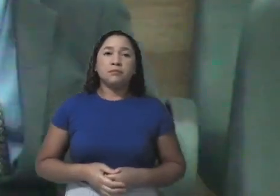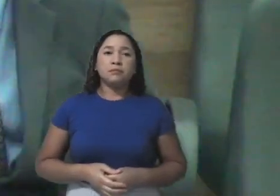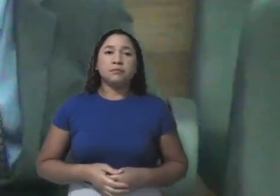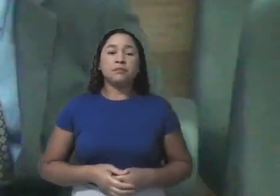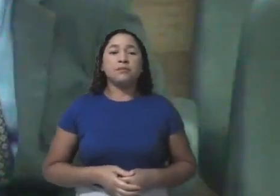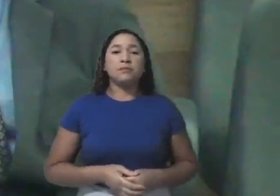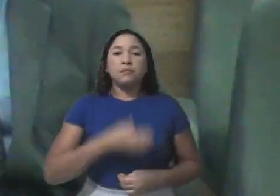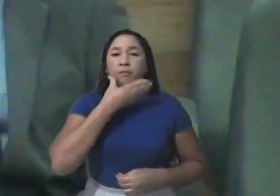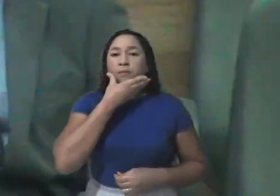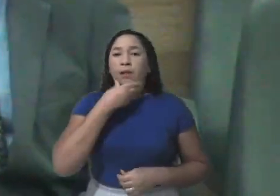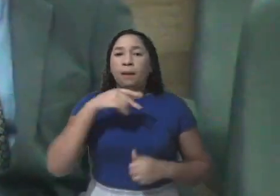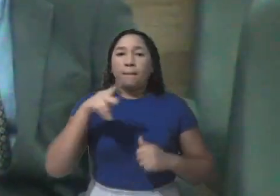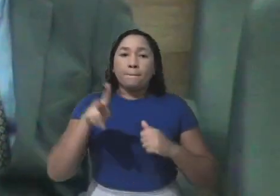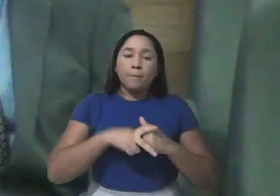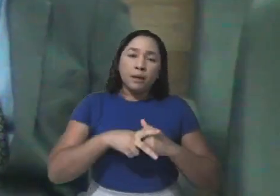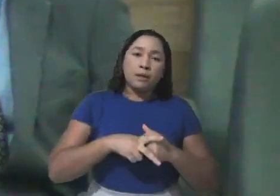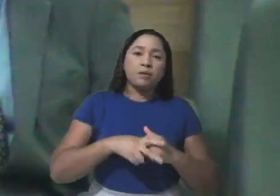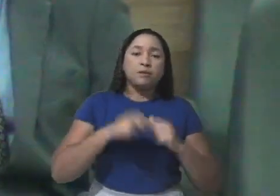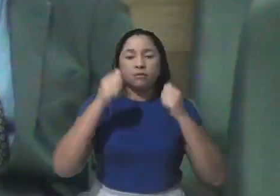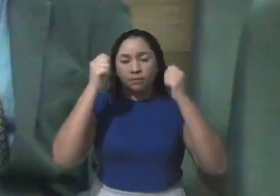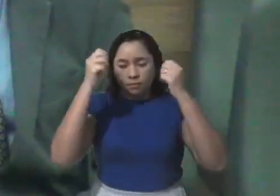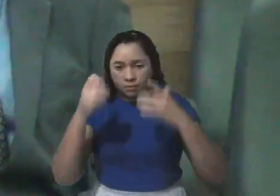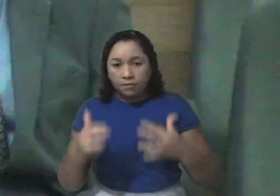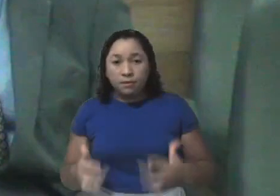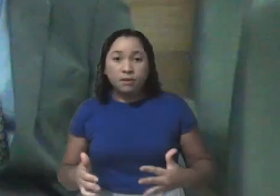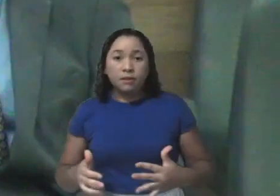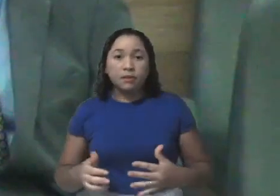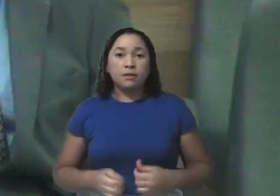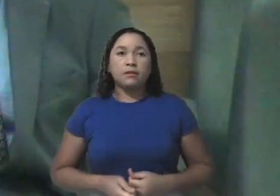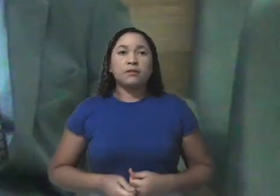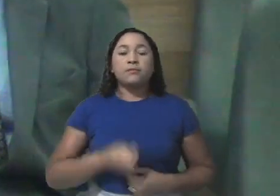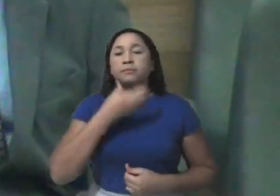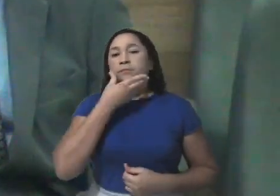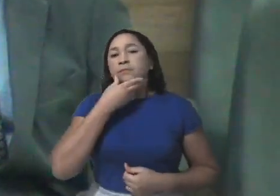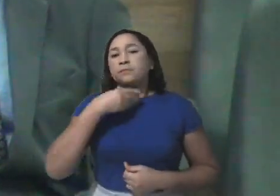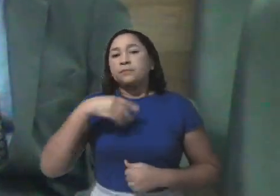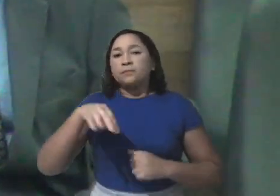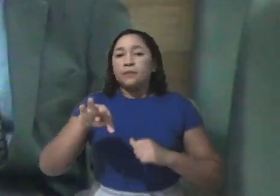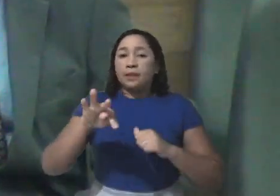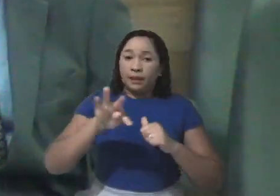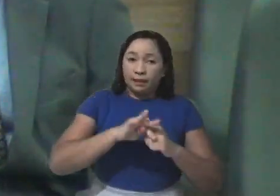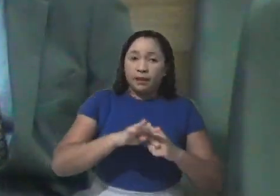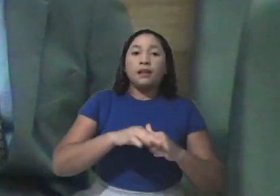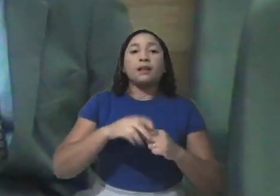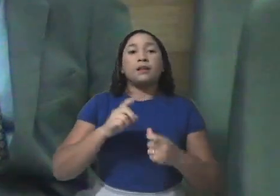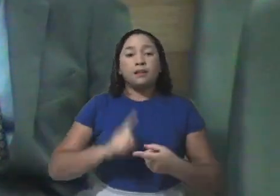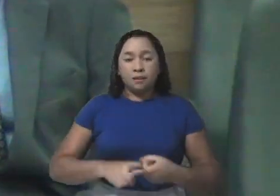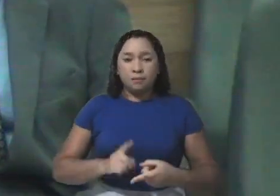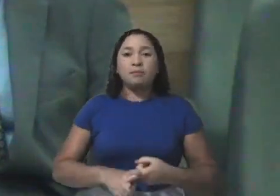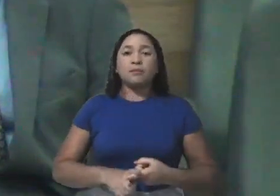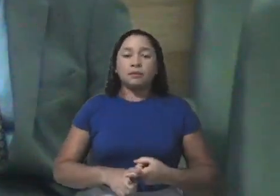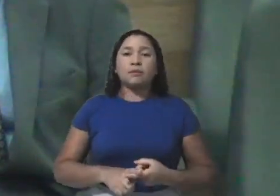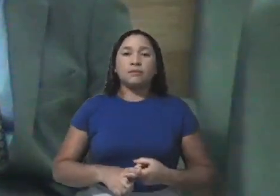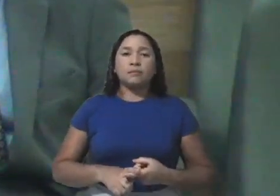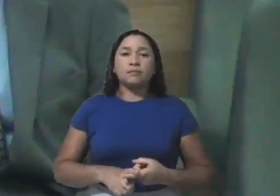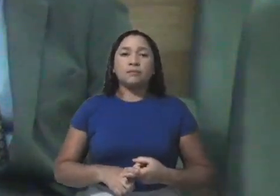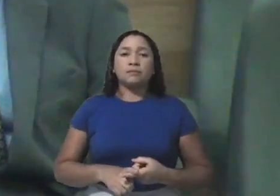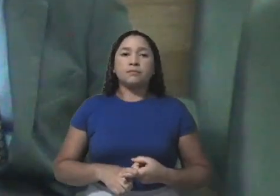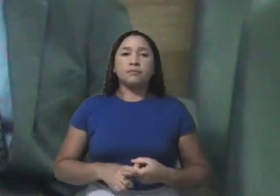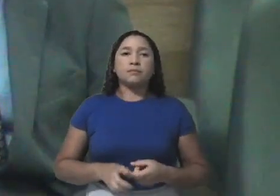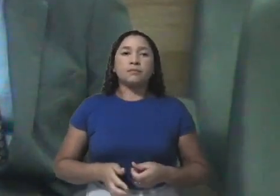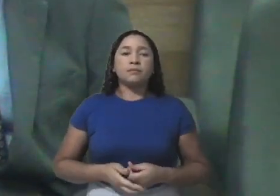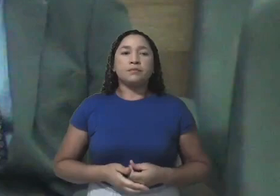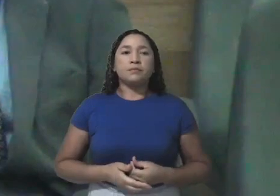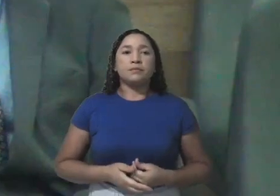Pedro fala, Tiago fala, e tivemos a solução. Foi uma